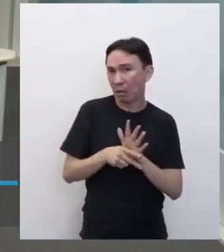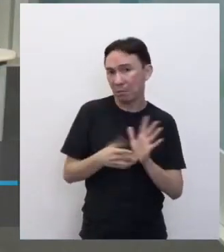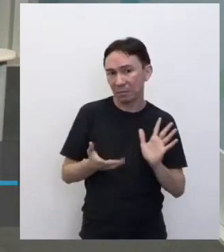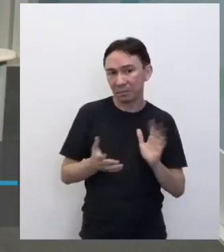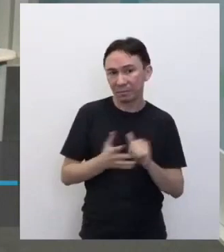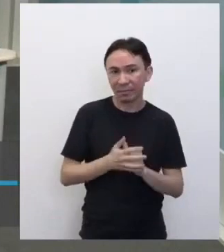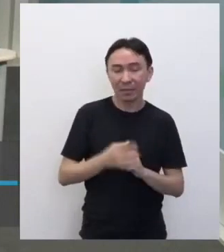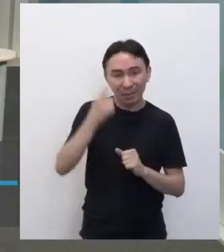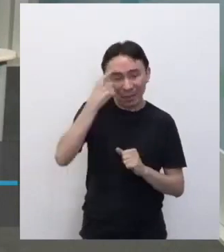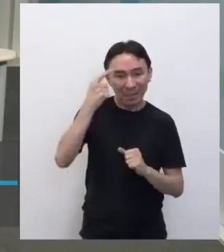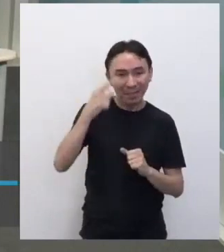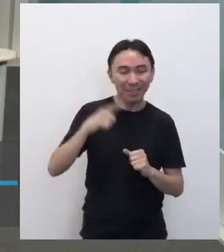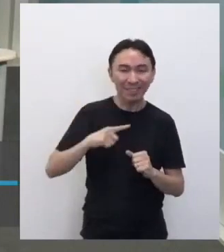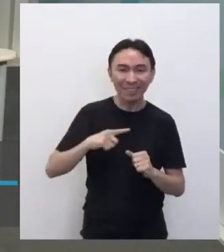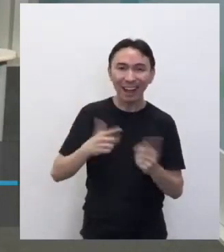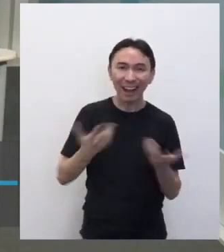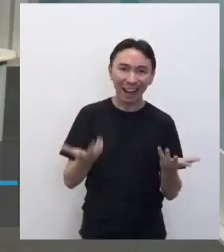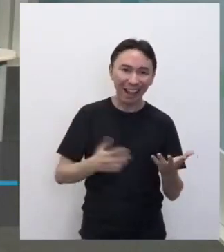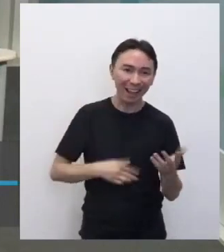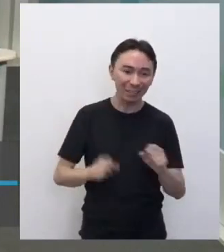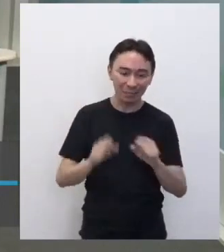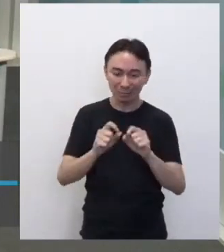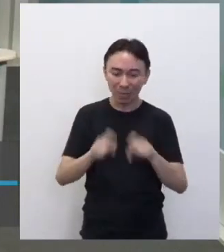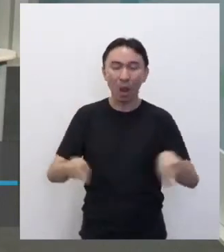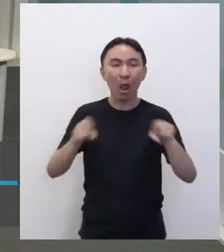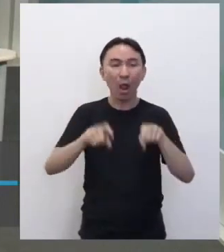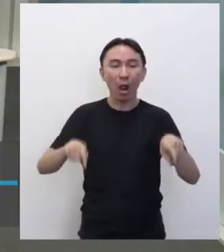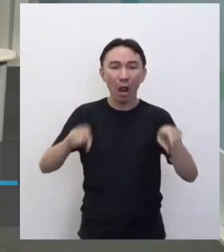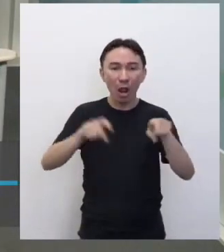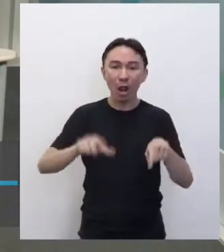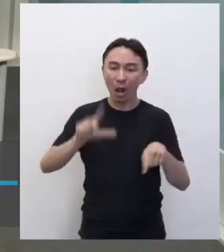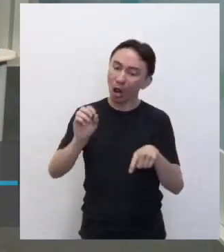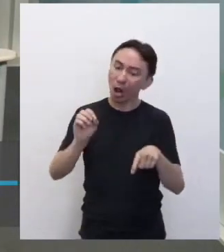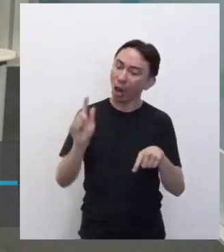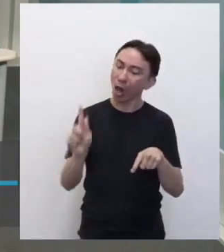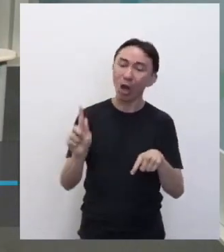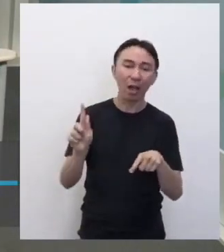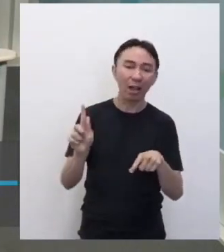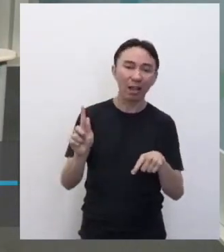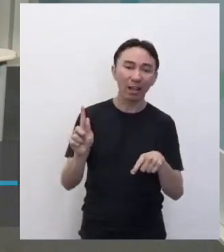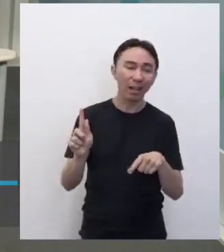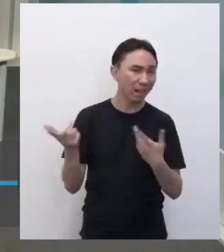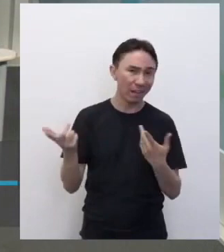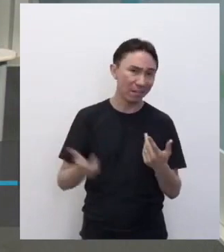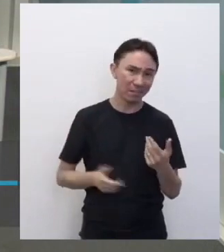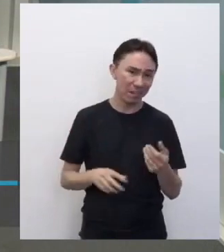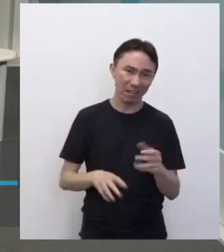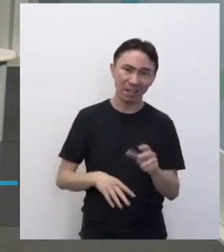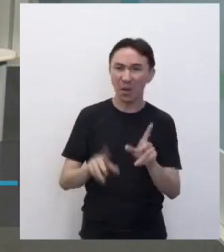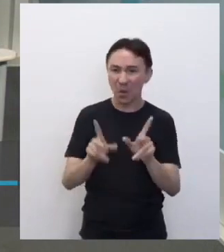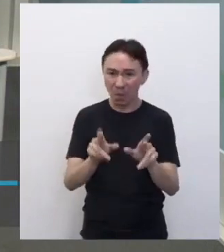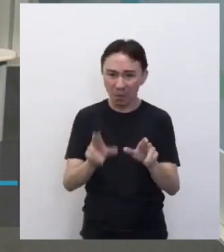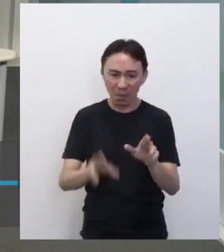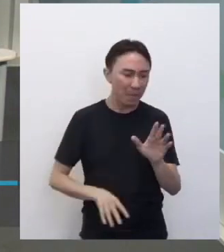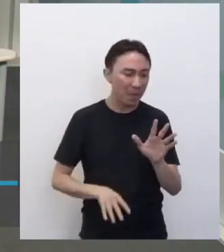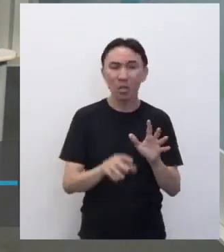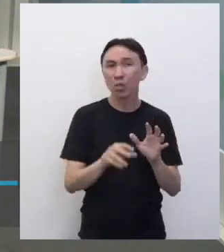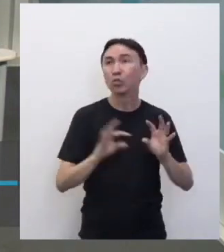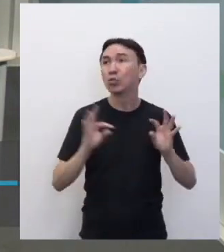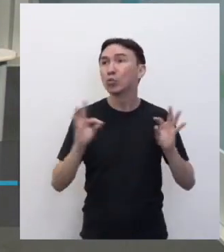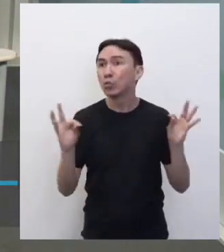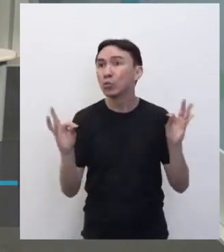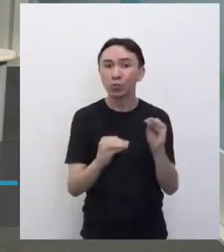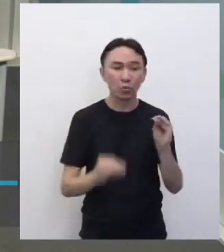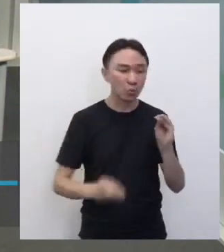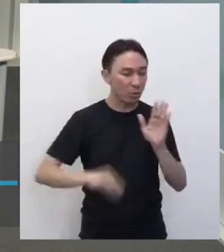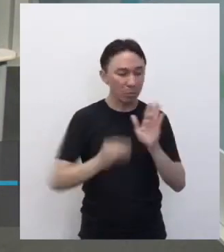no computador, quando você liga, você tem um log que ele grava tudo que o computador vai fazendo, né? Então, é um log, né? É um log. Todas as suas ações,